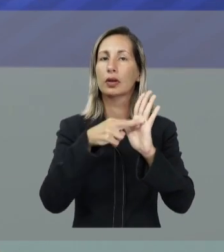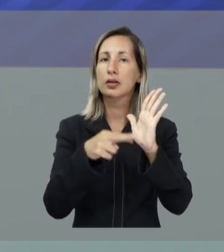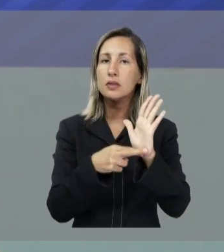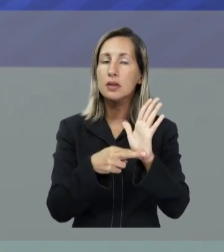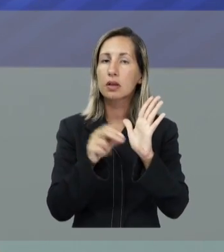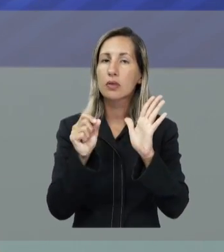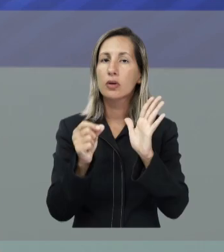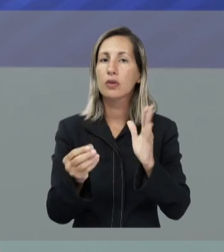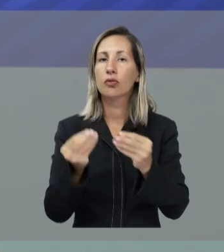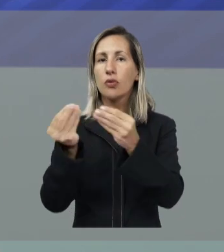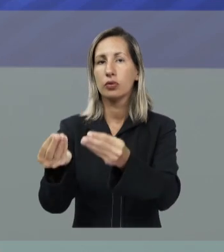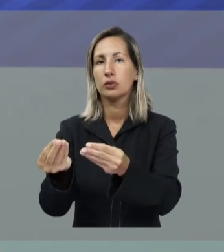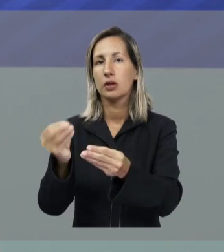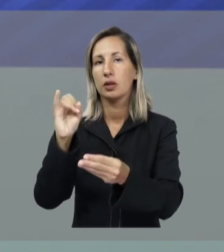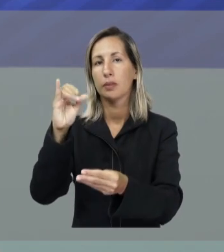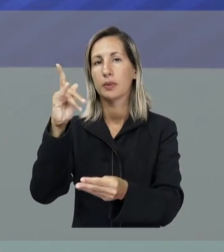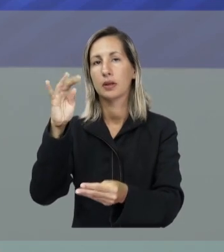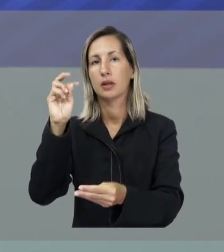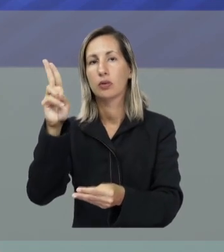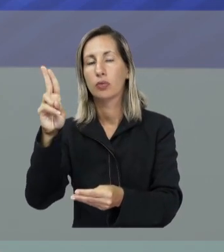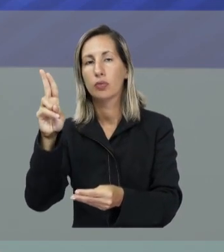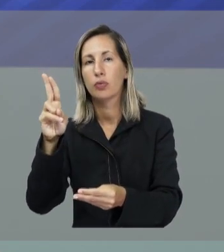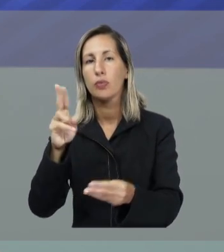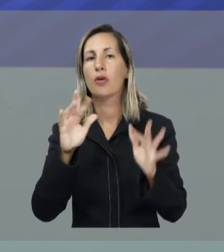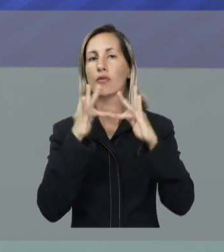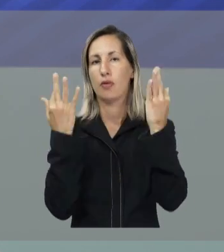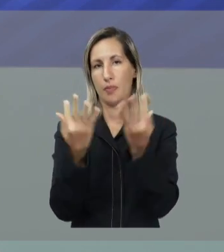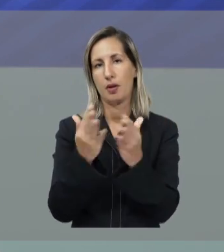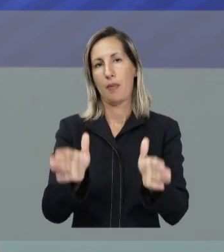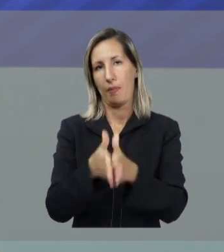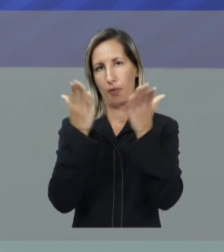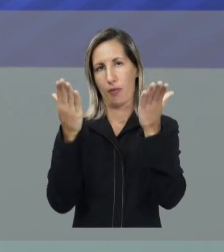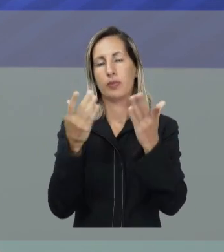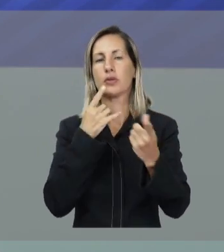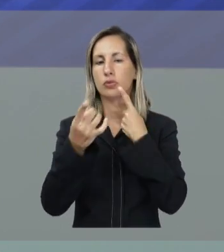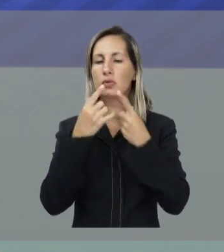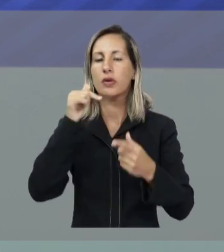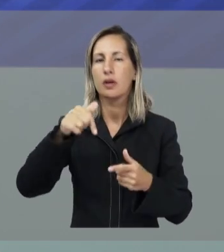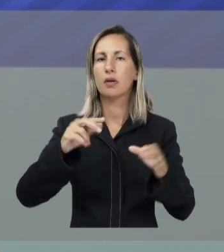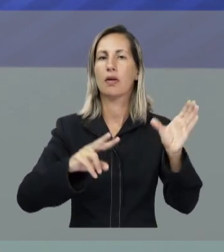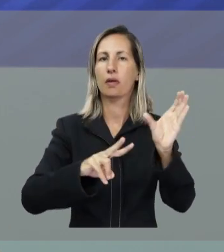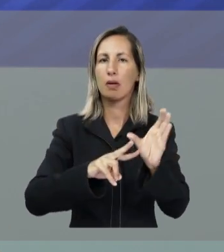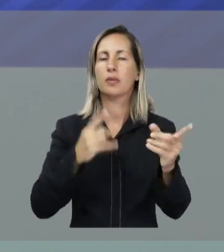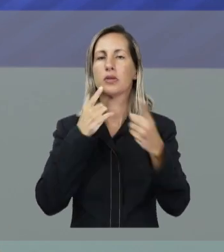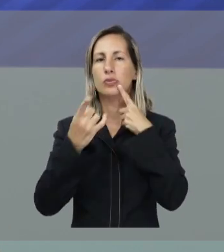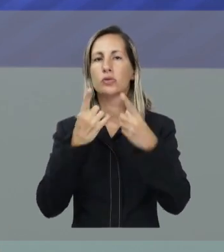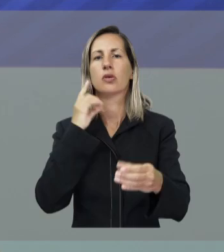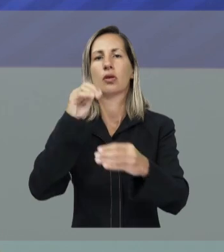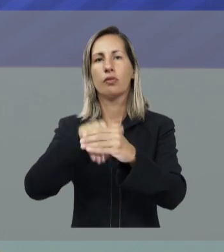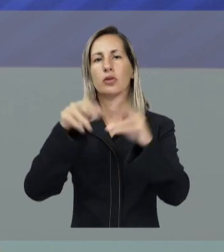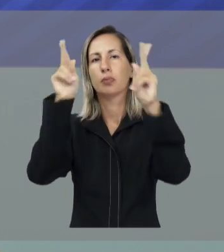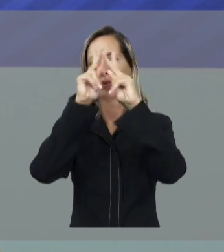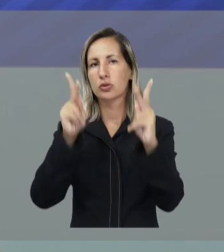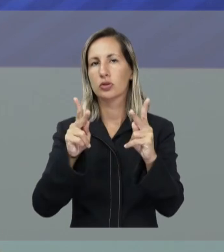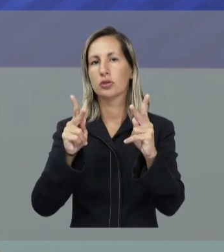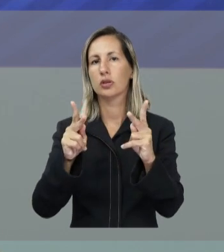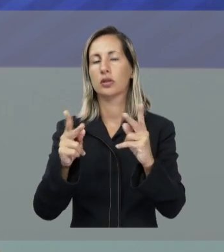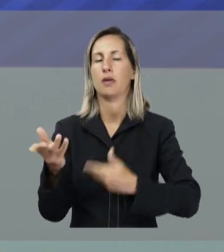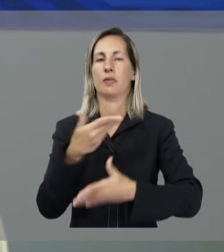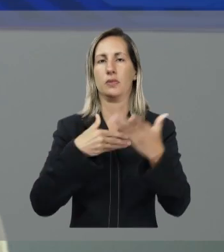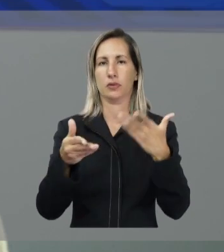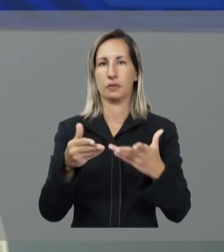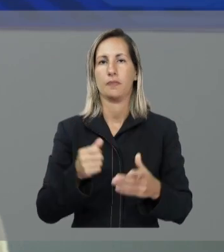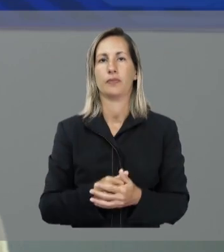regularização e voltado ao IPTU para famílias carentes, né? Teve essa discussão aqui na Câmara, teve essa votação desse projeto com grande